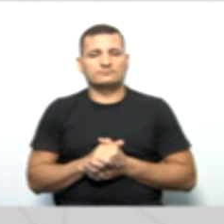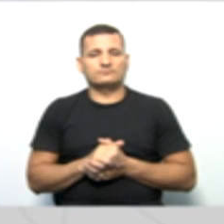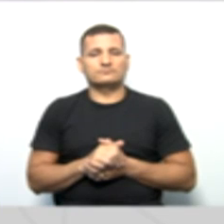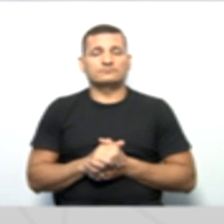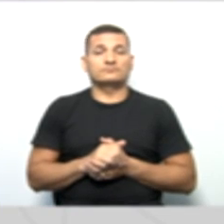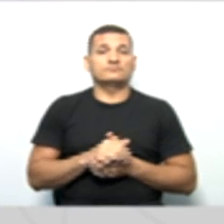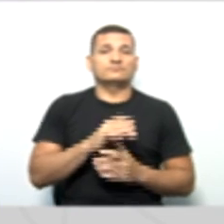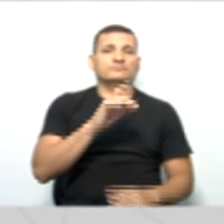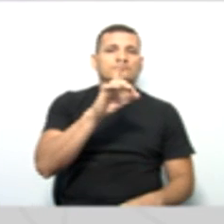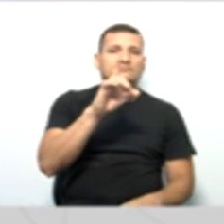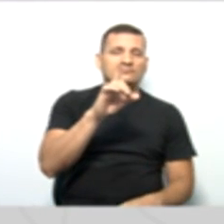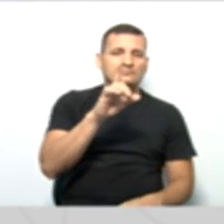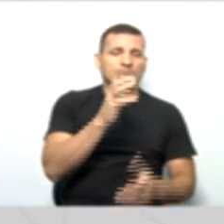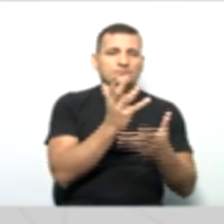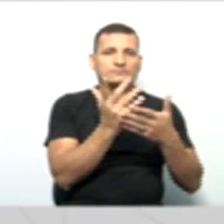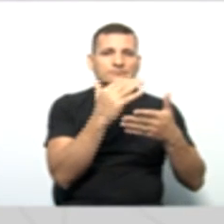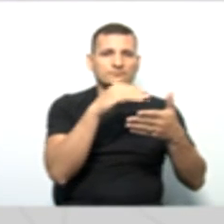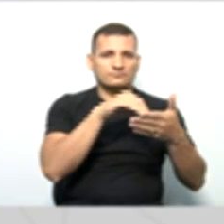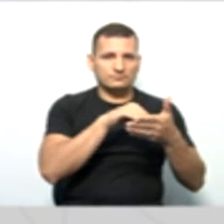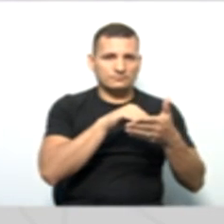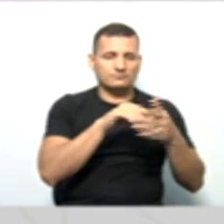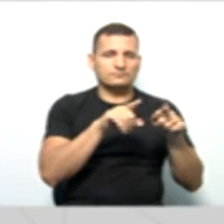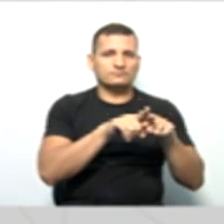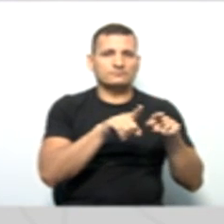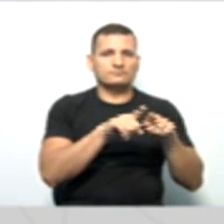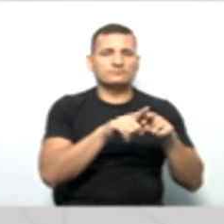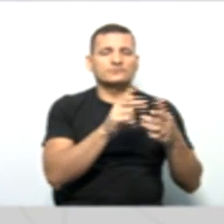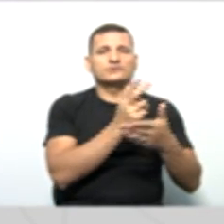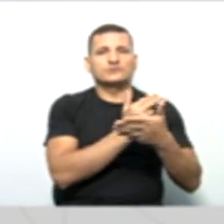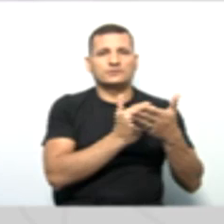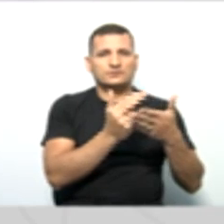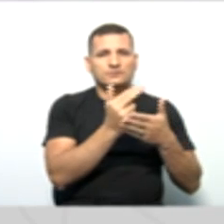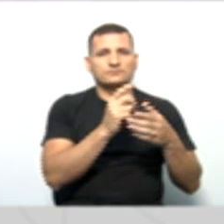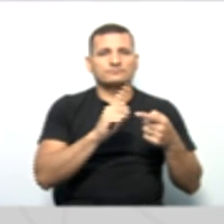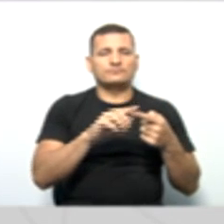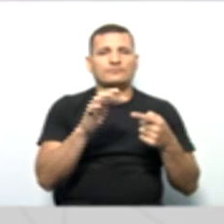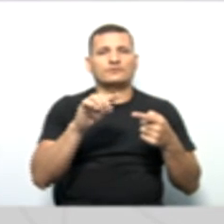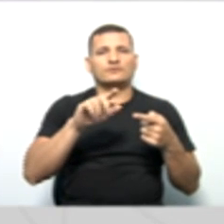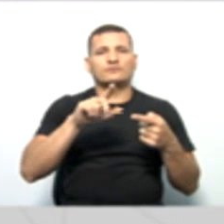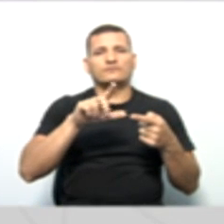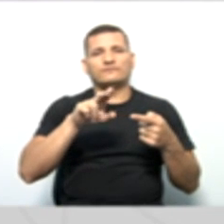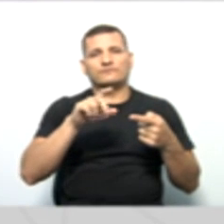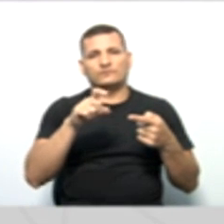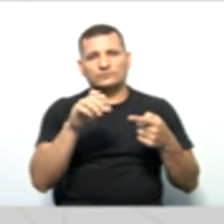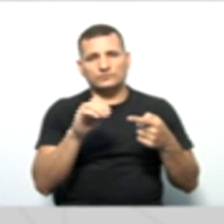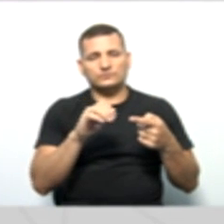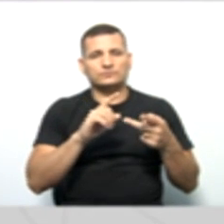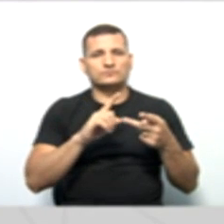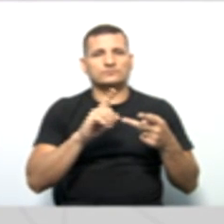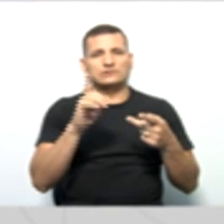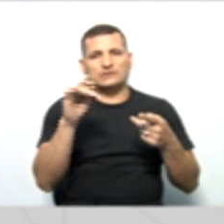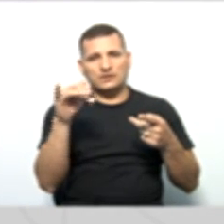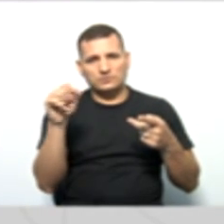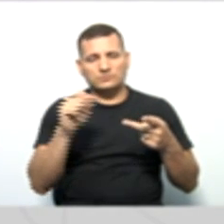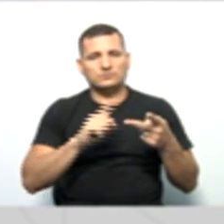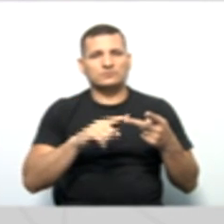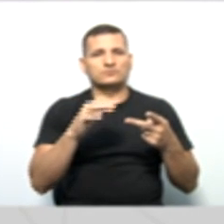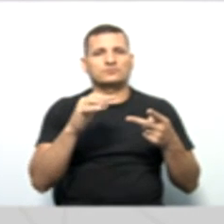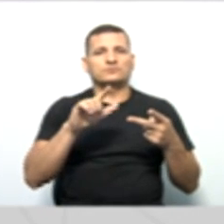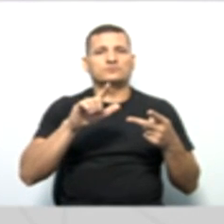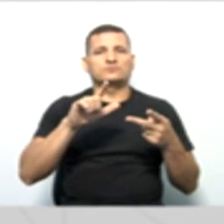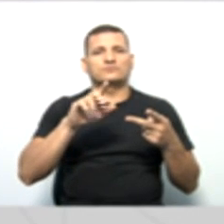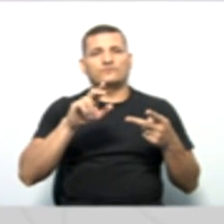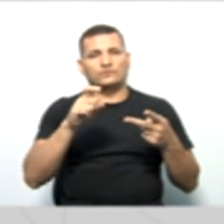dos diagramas de fluxo de dados. Tá bom, gente? Aí entra diagrama de fluxo de dados, diagrama de fluxo de controle. Isso tudo vai me